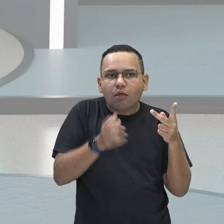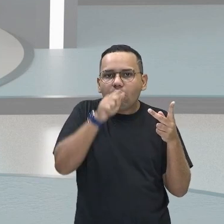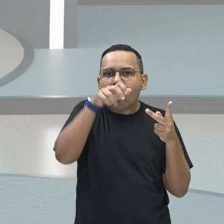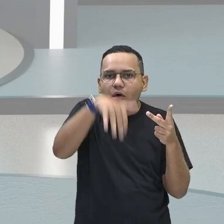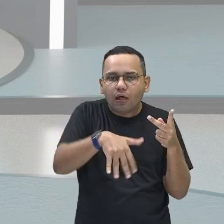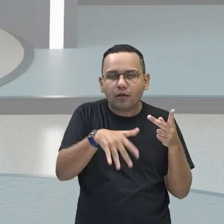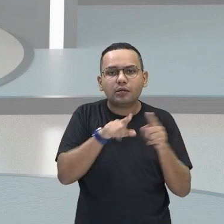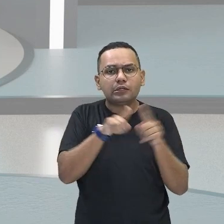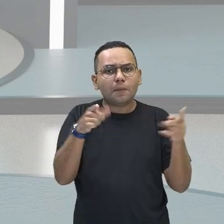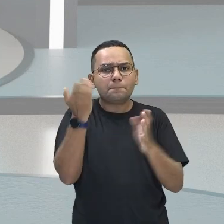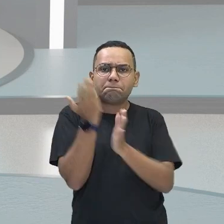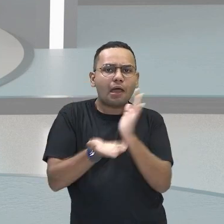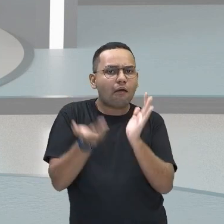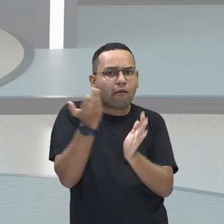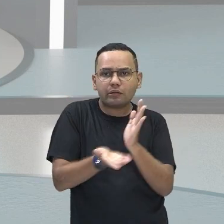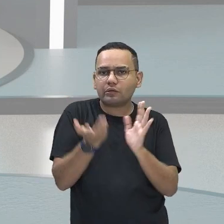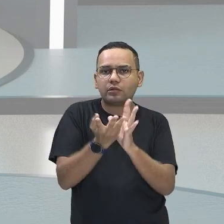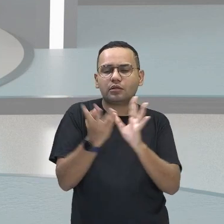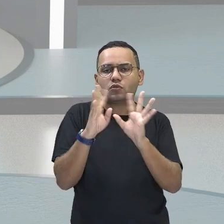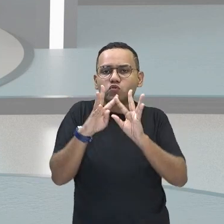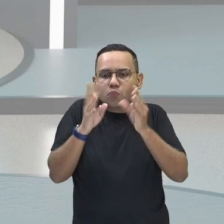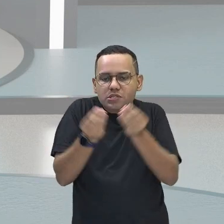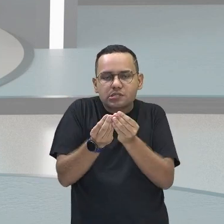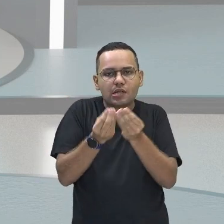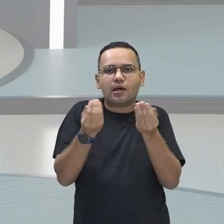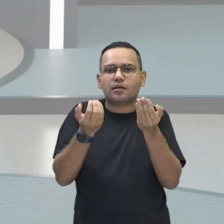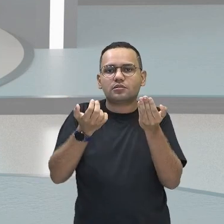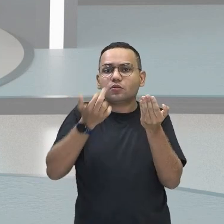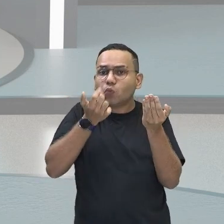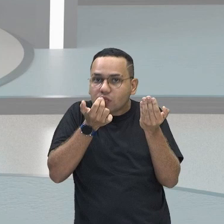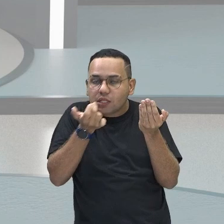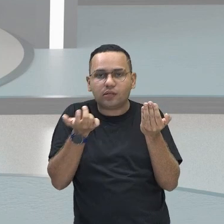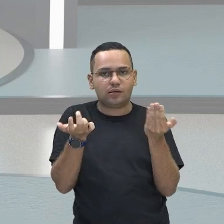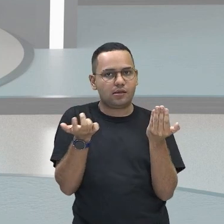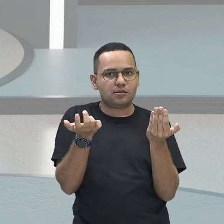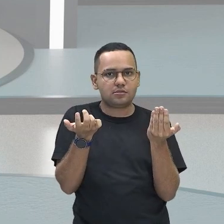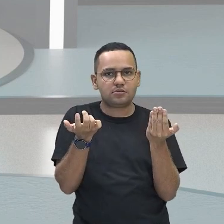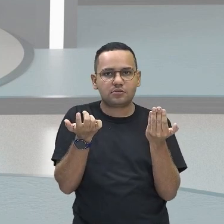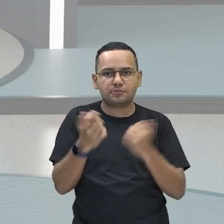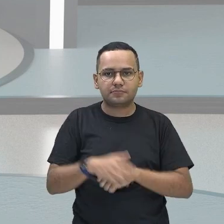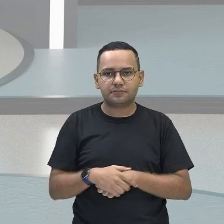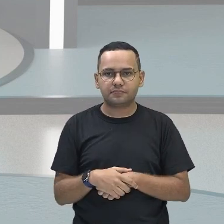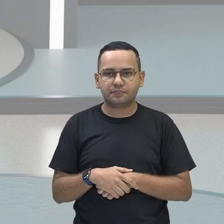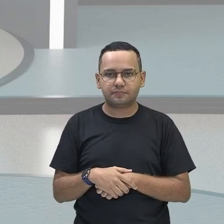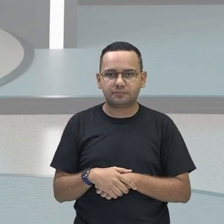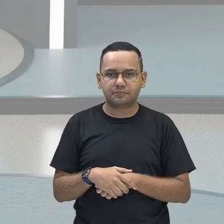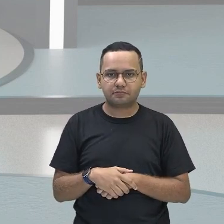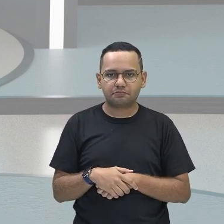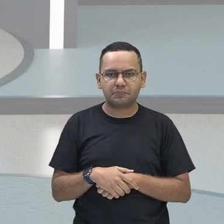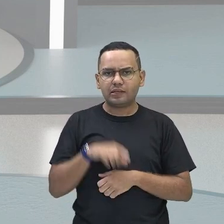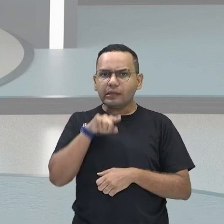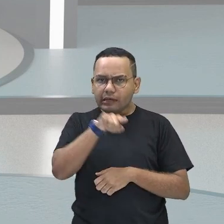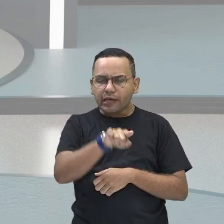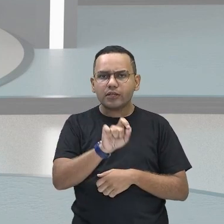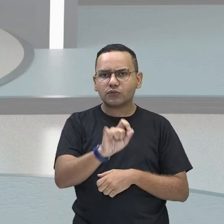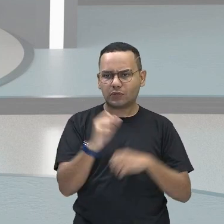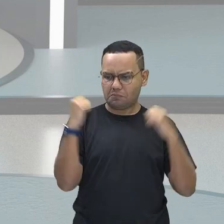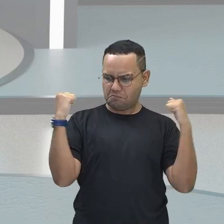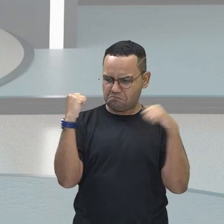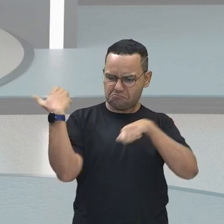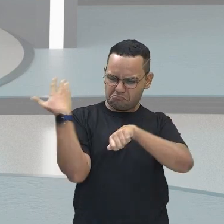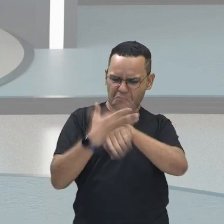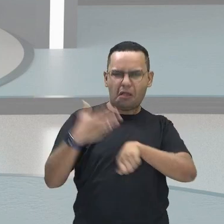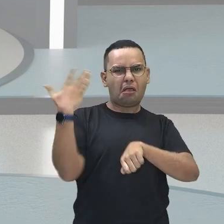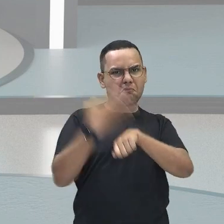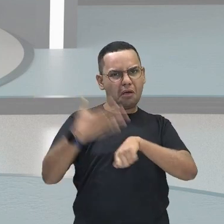do que eh o corpo eh eh não conseguiu absorver e que ele expeliu e aí ele vai fazer uma atividade física pesada